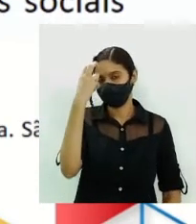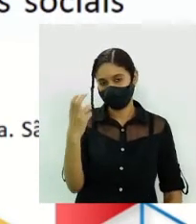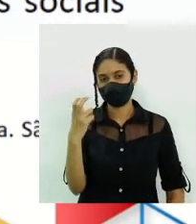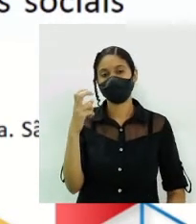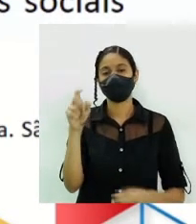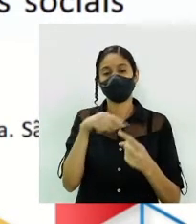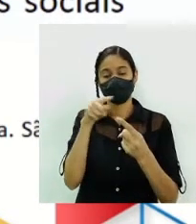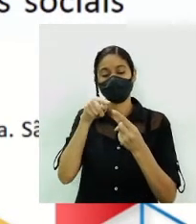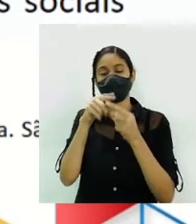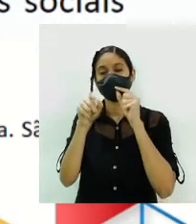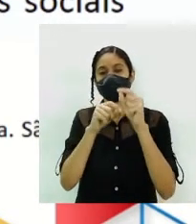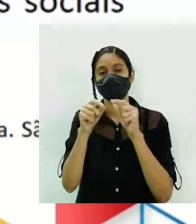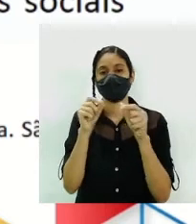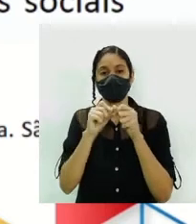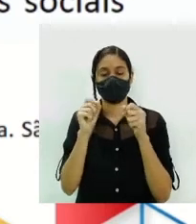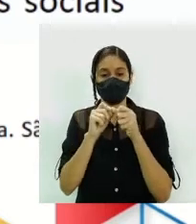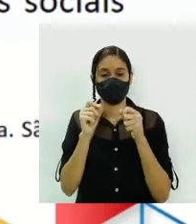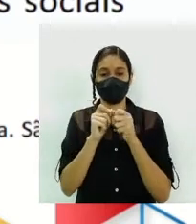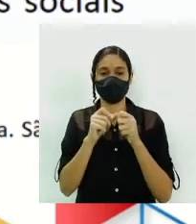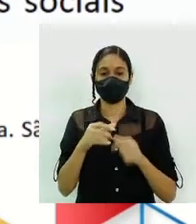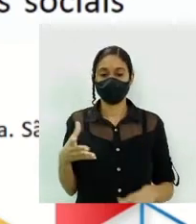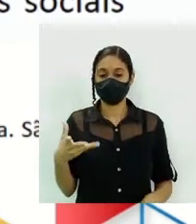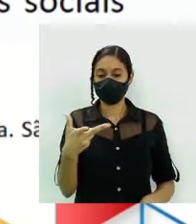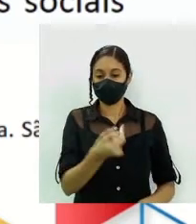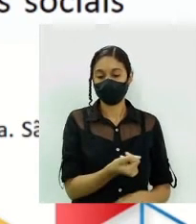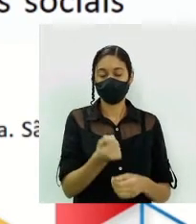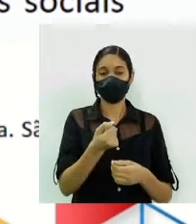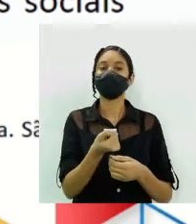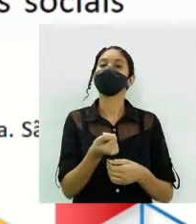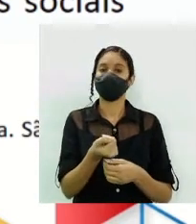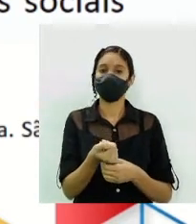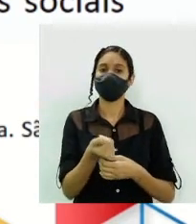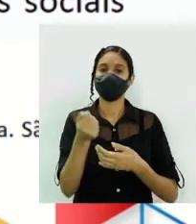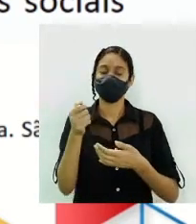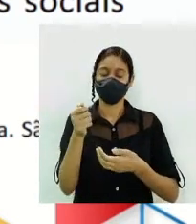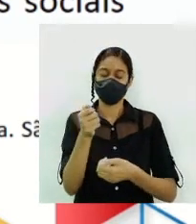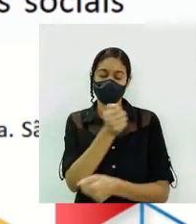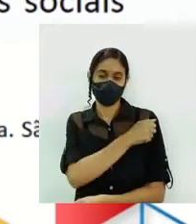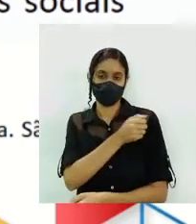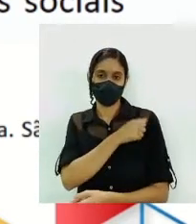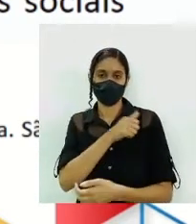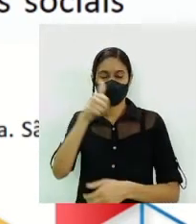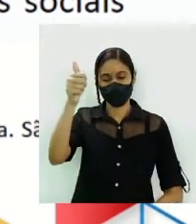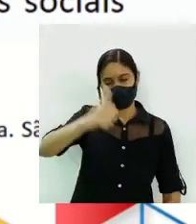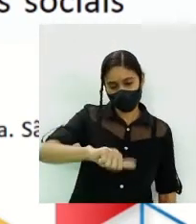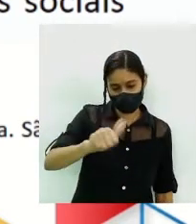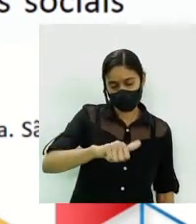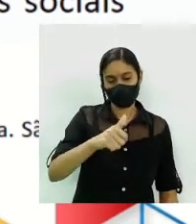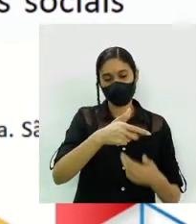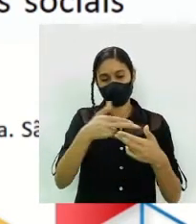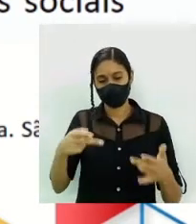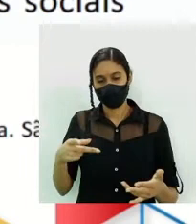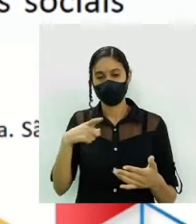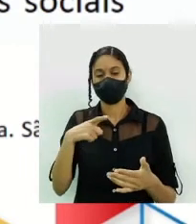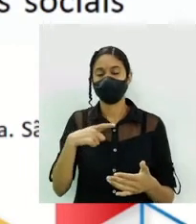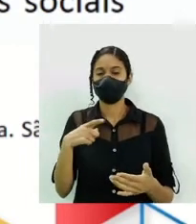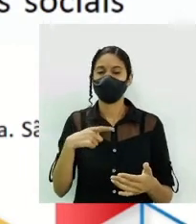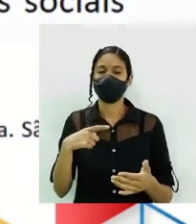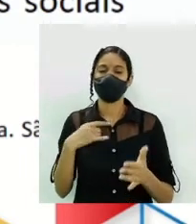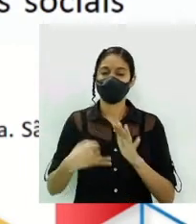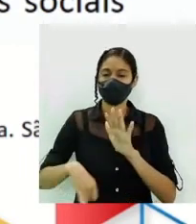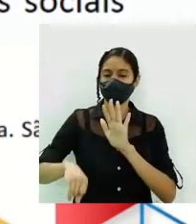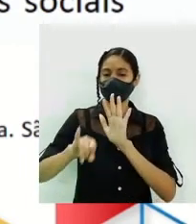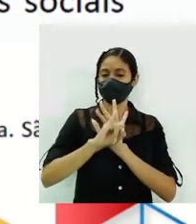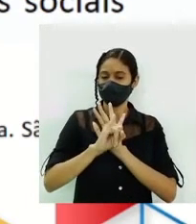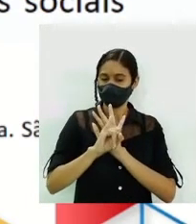com o propósito de apurar as habilidades dos alunos na análise dos processos de demarcação de